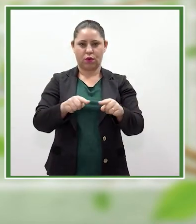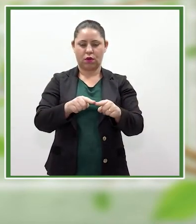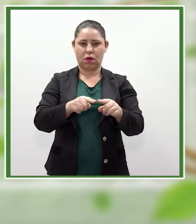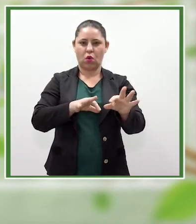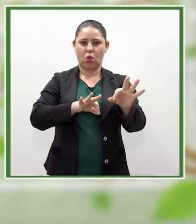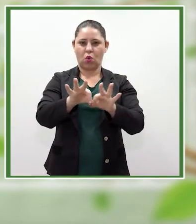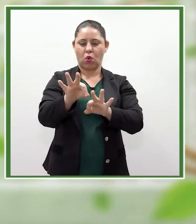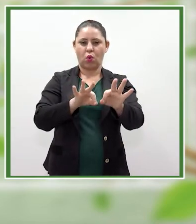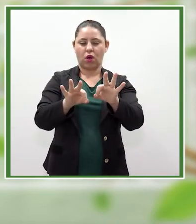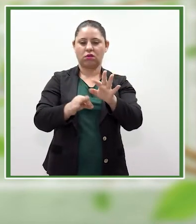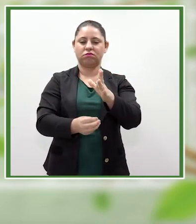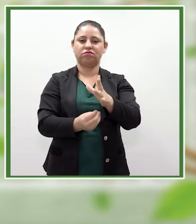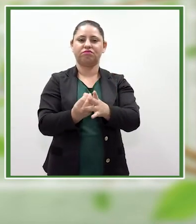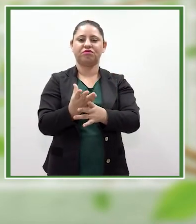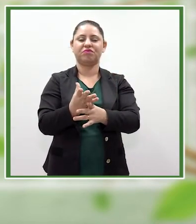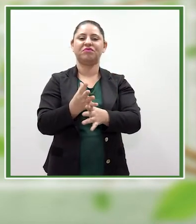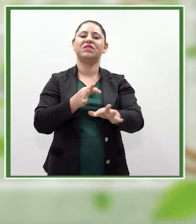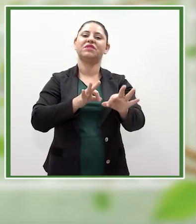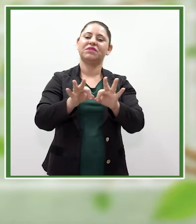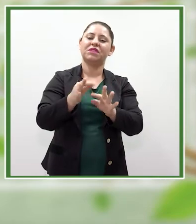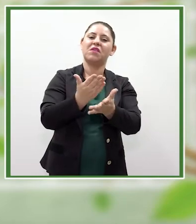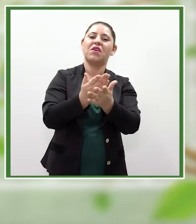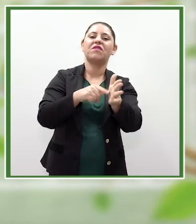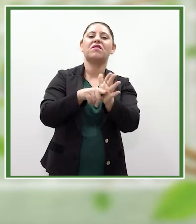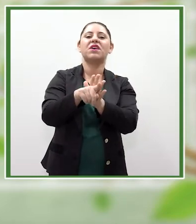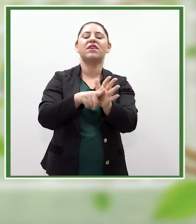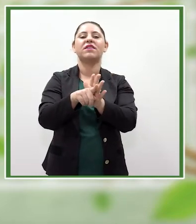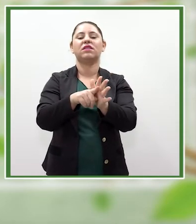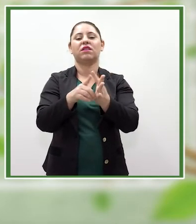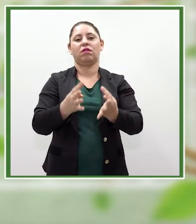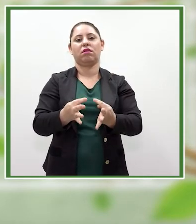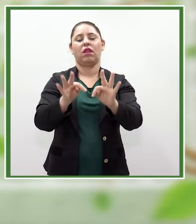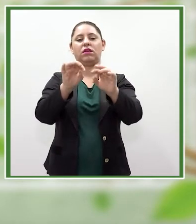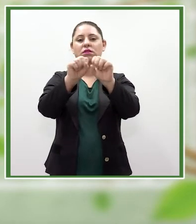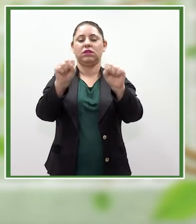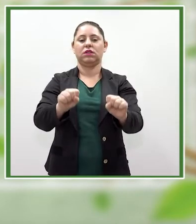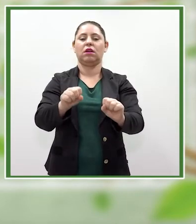o experimento com validação do protocolo carne-carbono neutro.